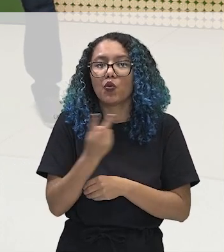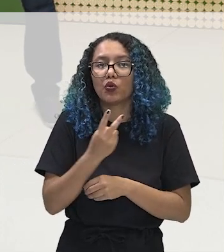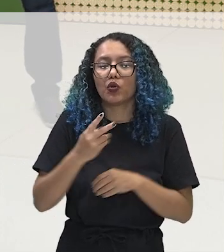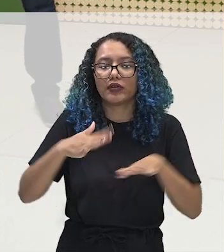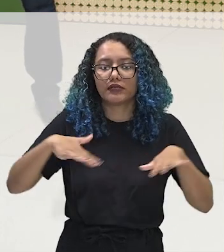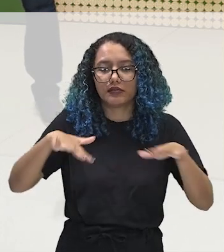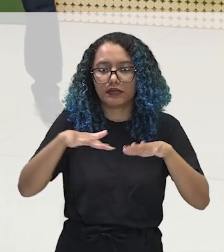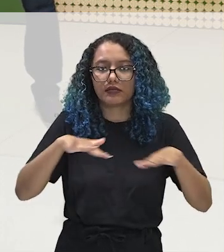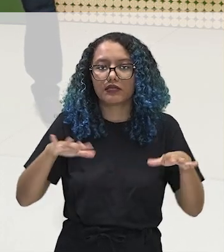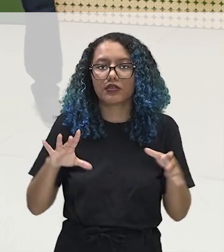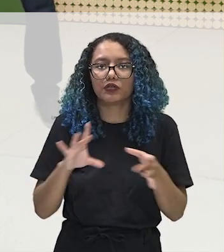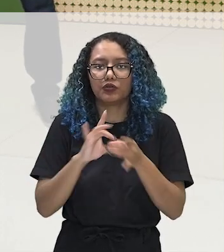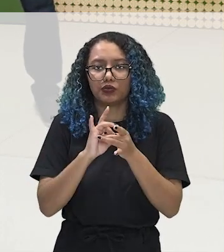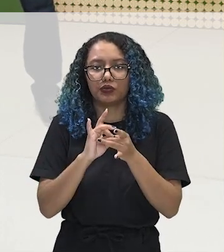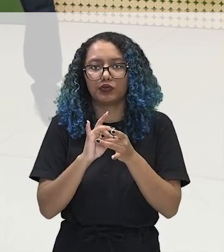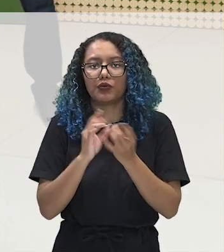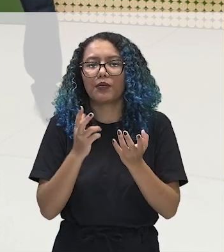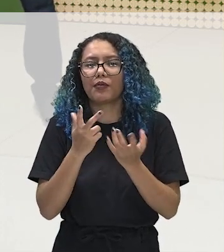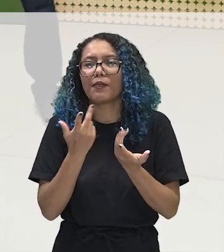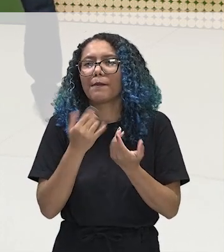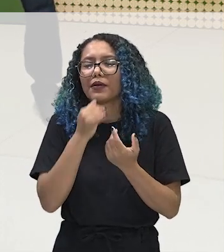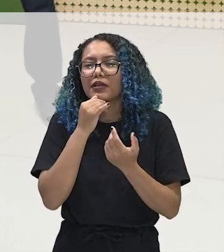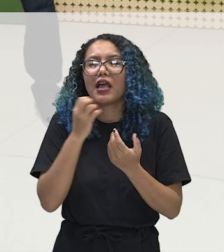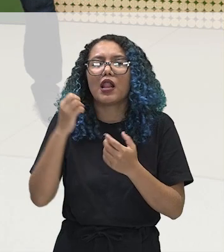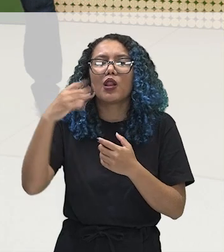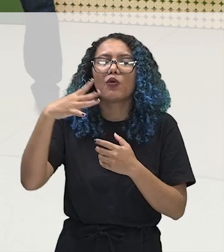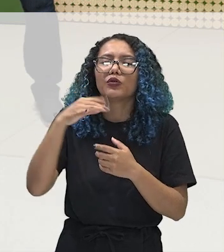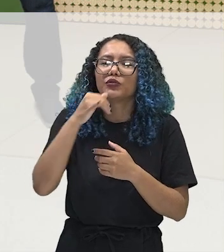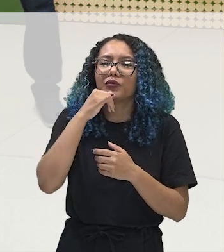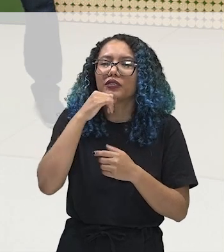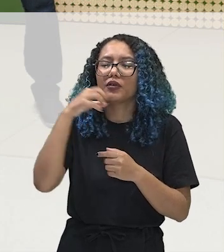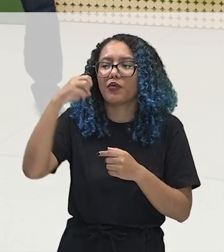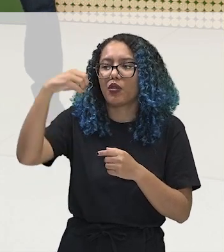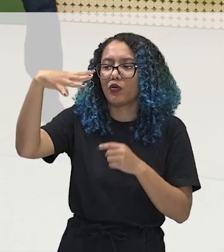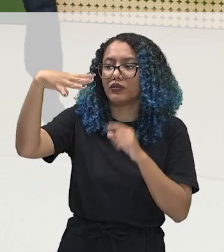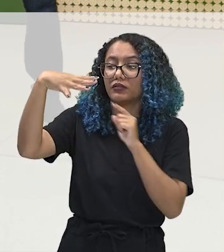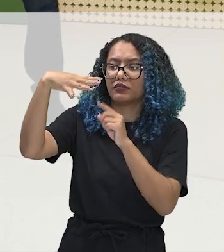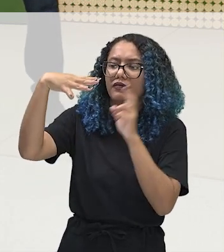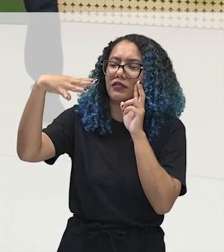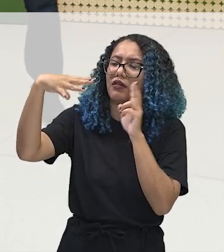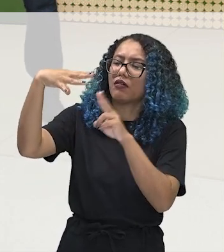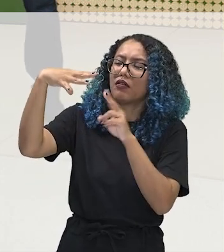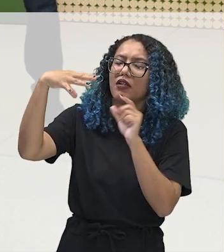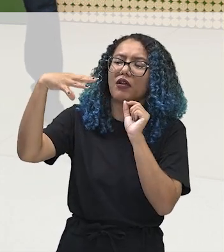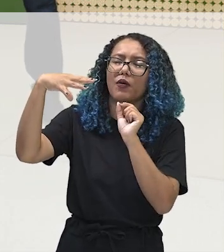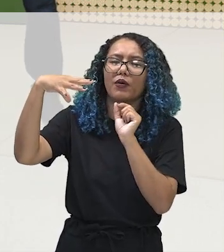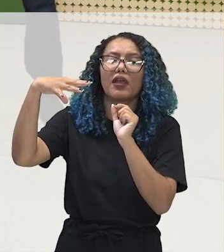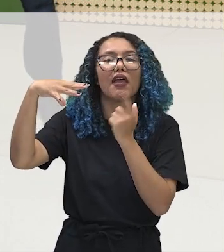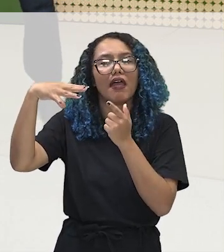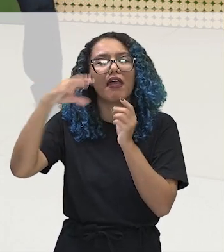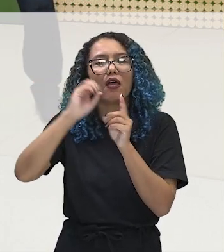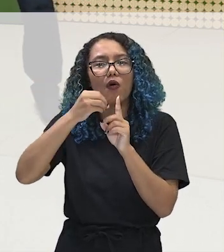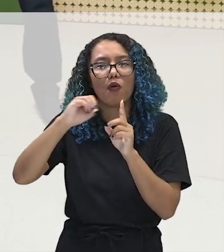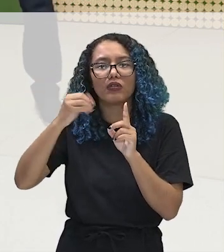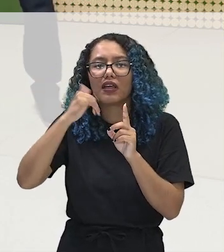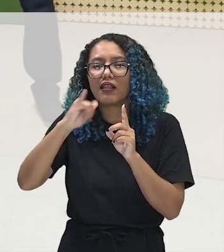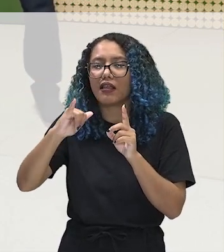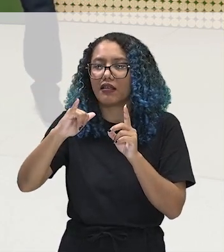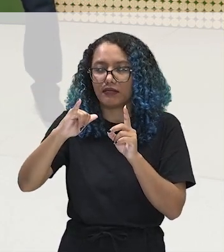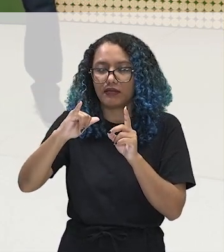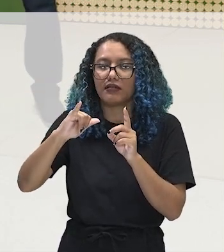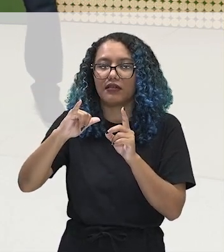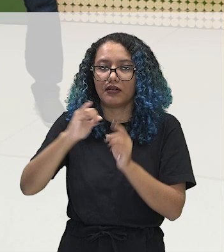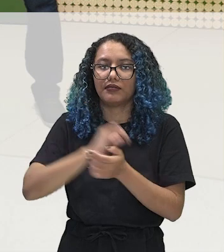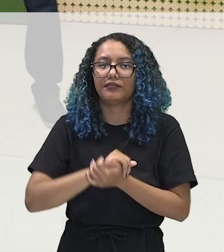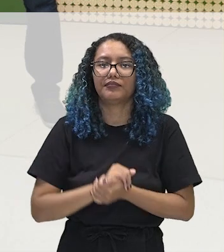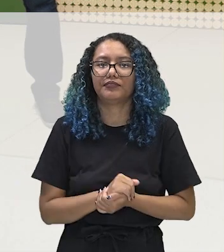a luz. É a luz, pessoal. A luz, quando você olha para a luz, para a lâmpada, aquilo é uma onda eletromagnética. E existem